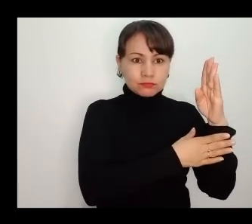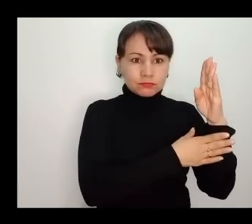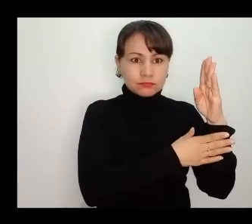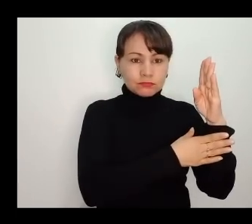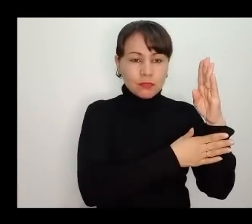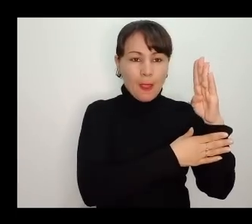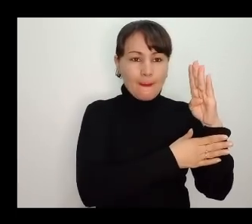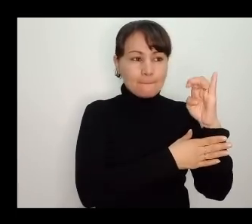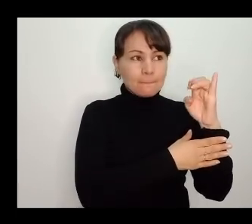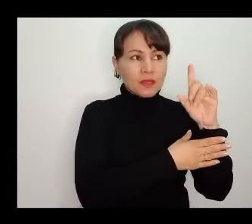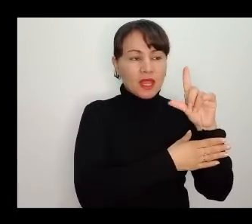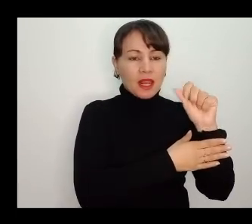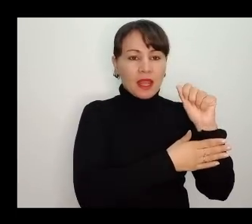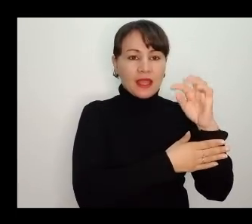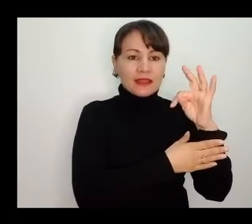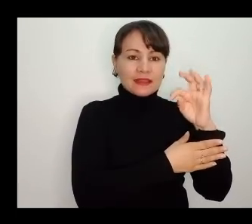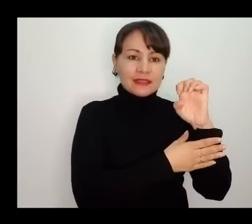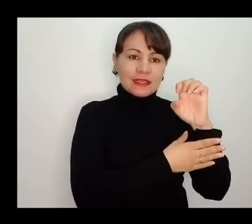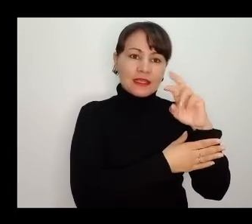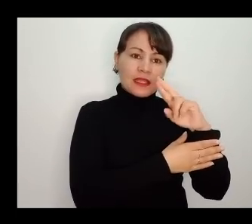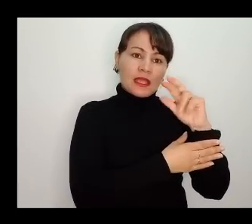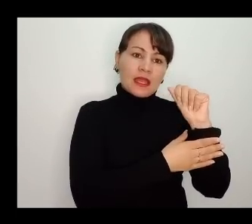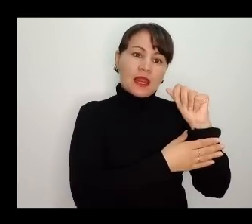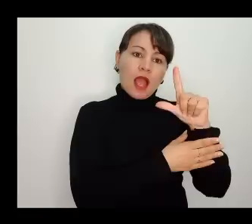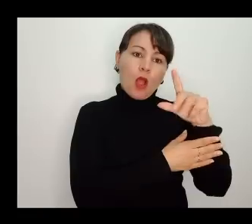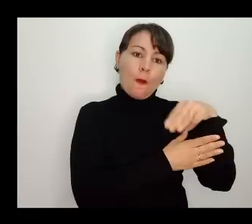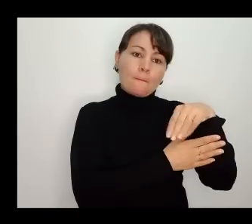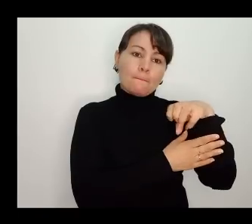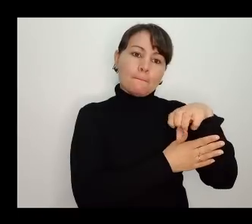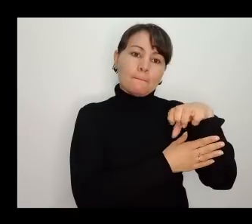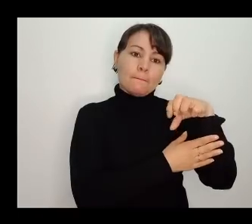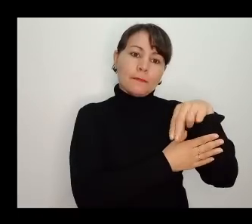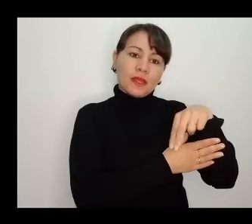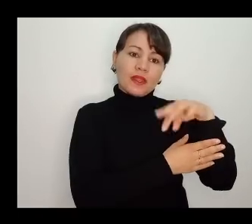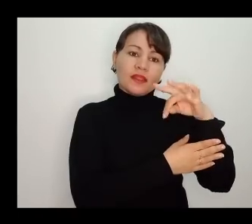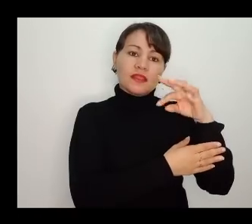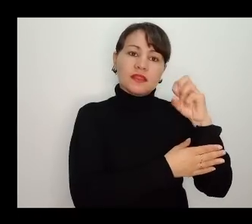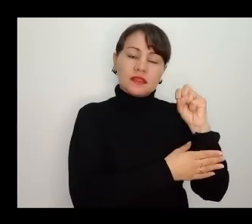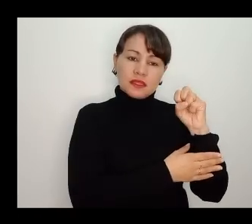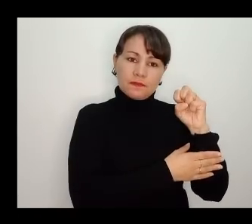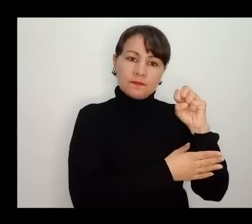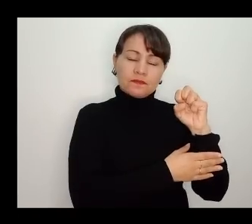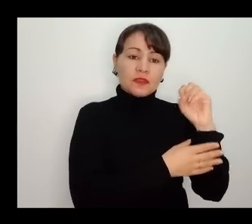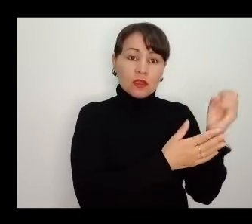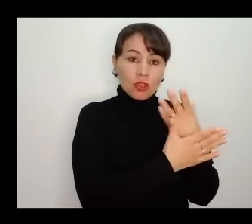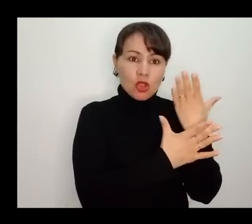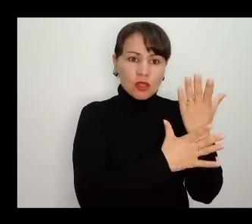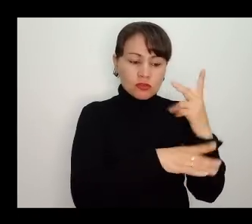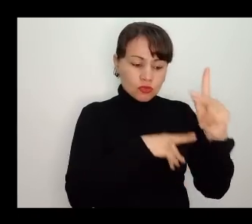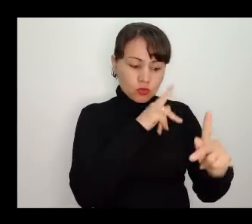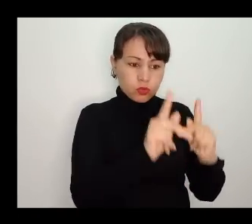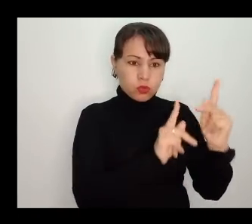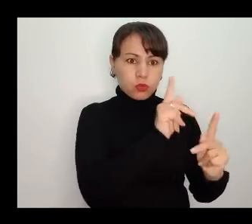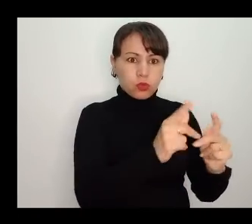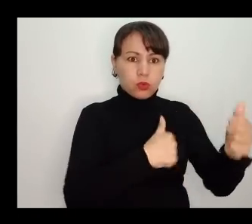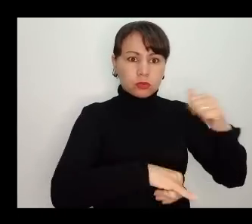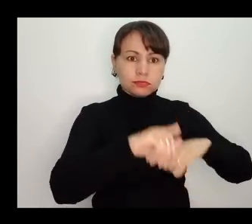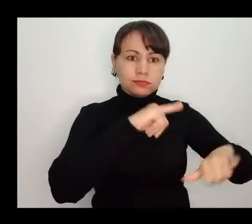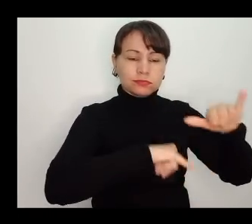bilateralmente, é a estrutura onde acontece todo o processamento